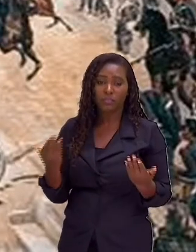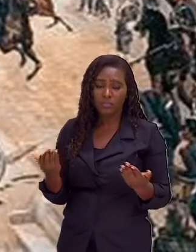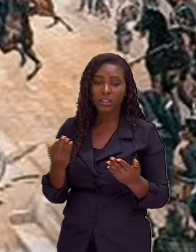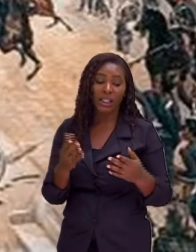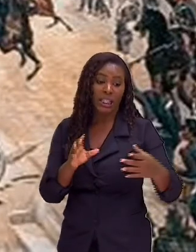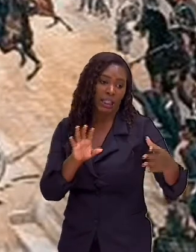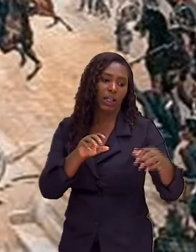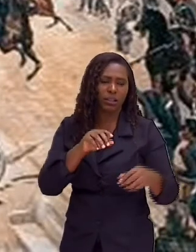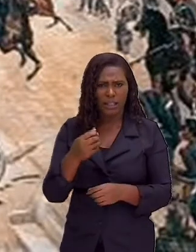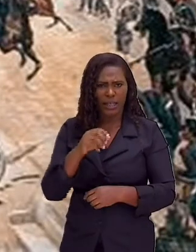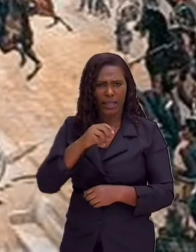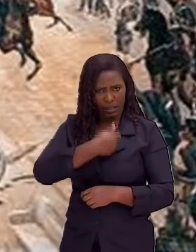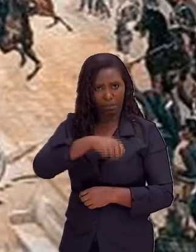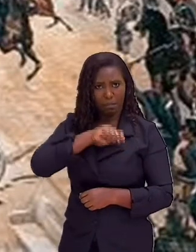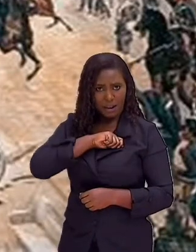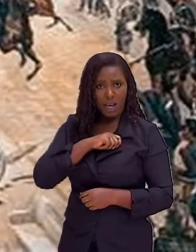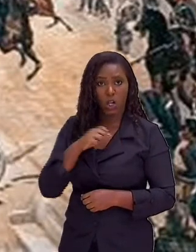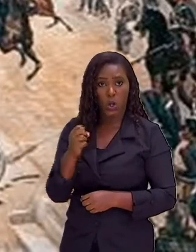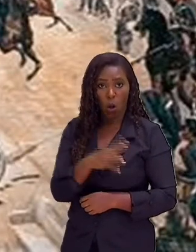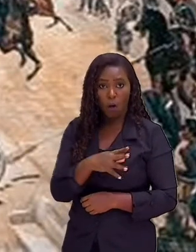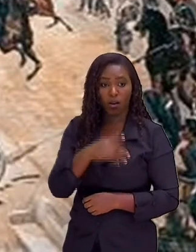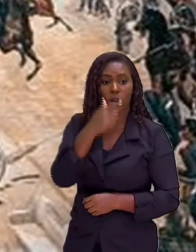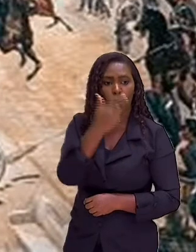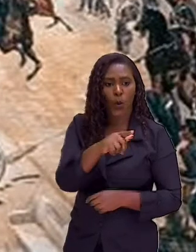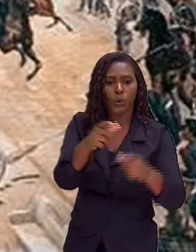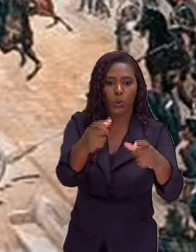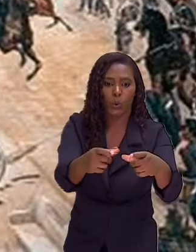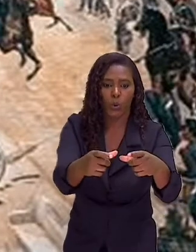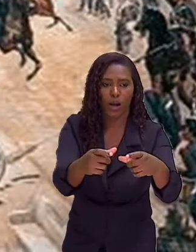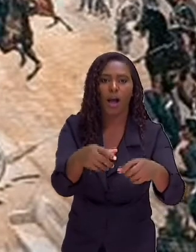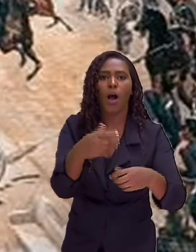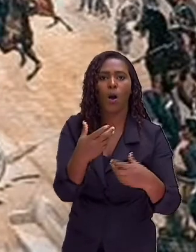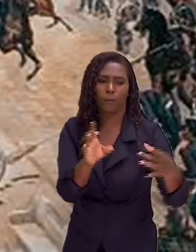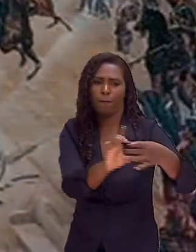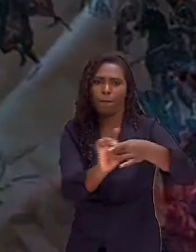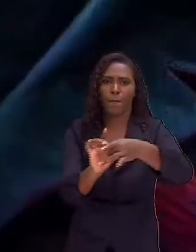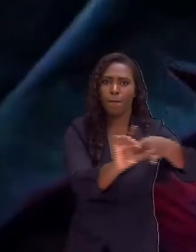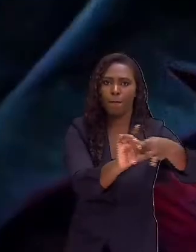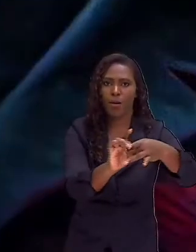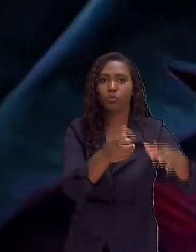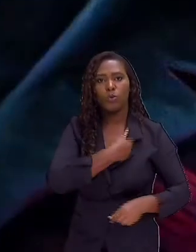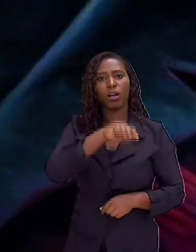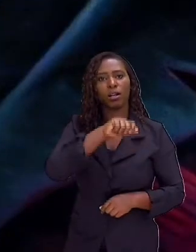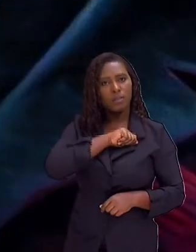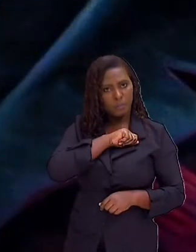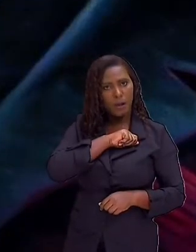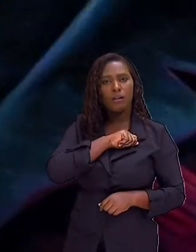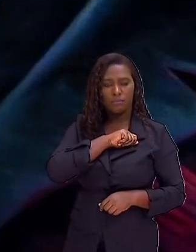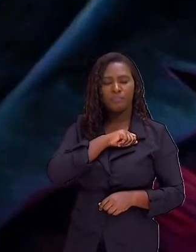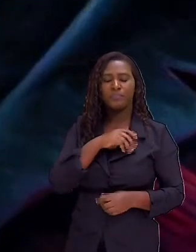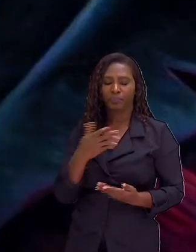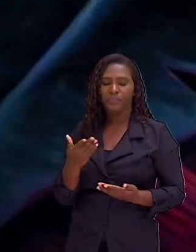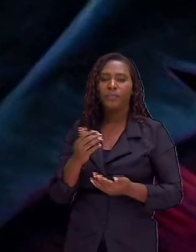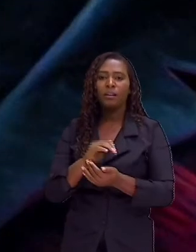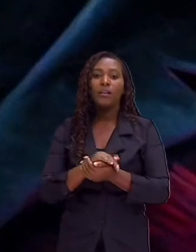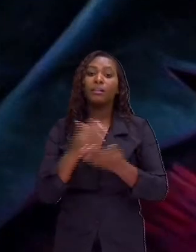Espanha. Em 16 de setembro de 1810, Hidalgo convocou as massas populares